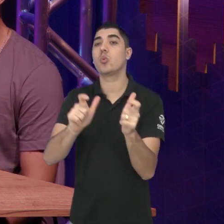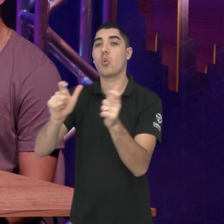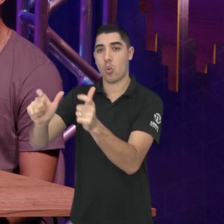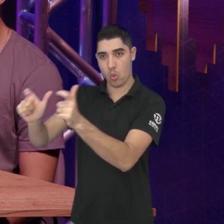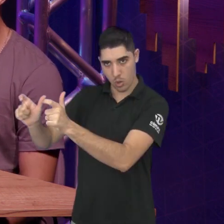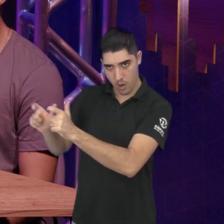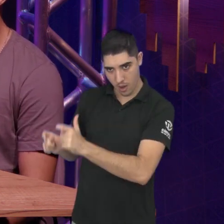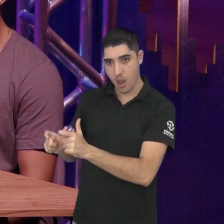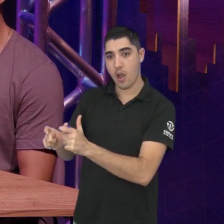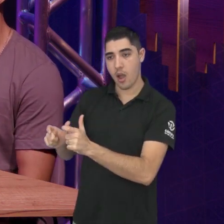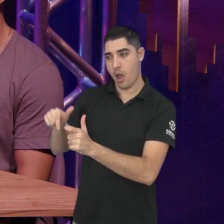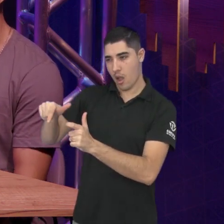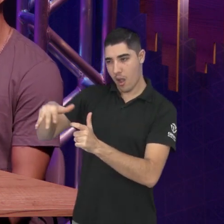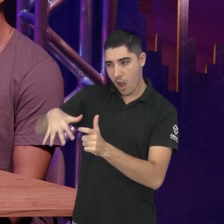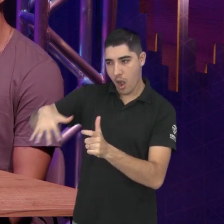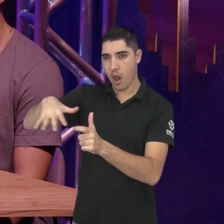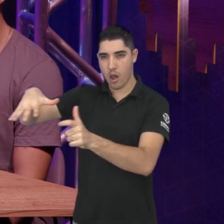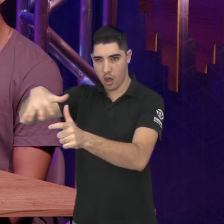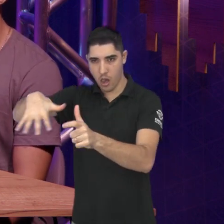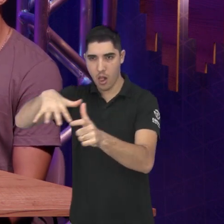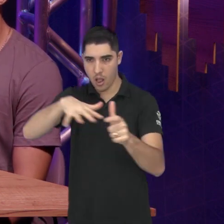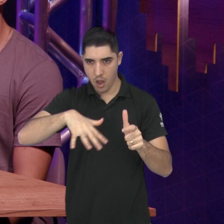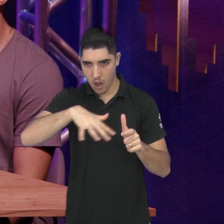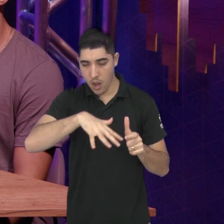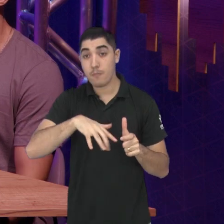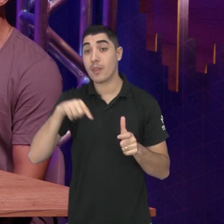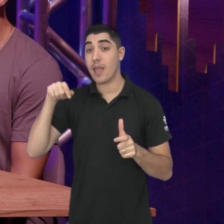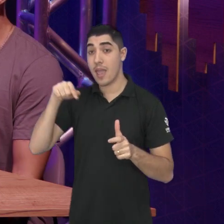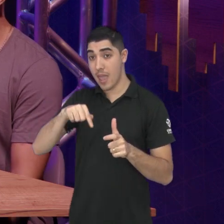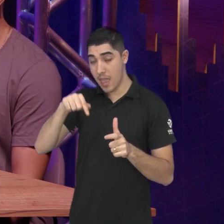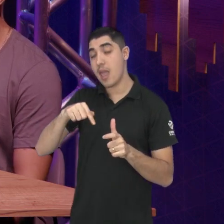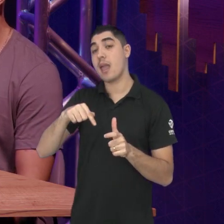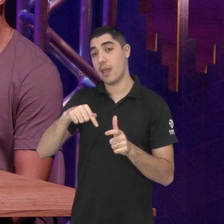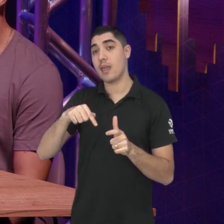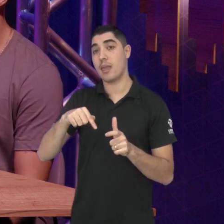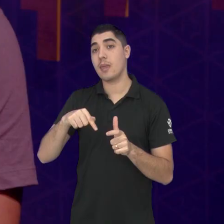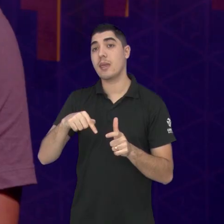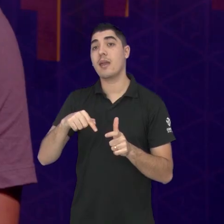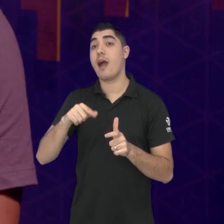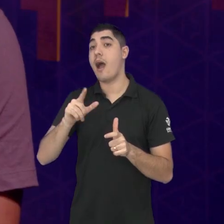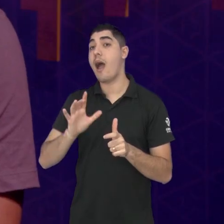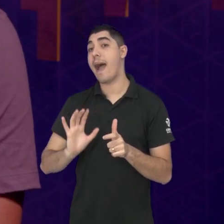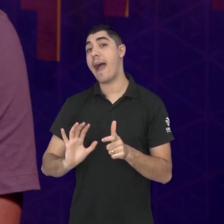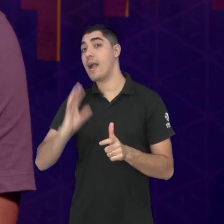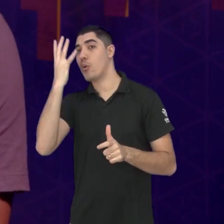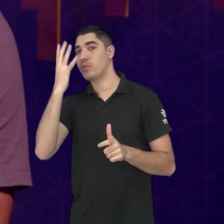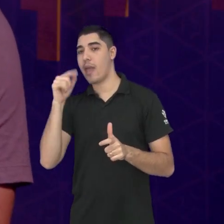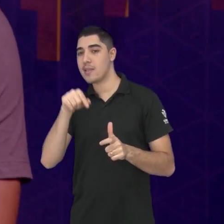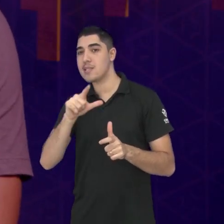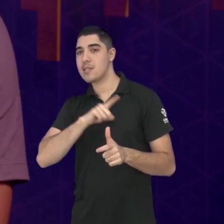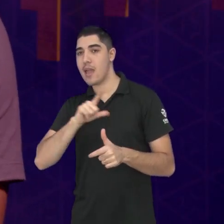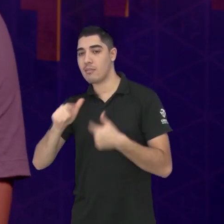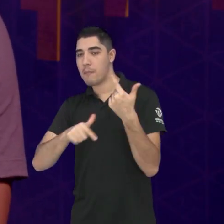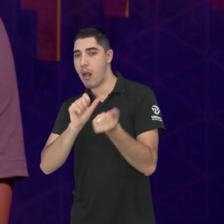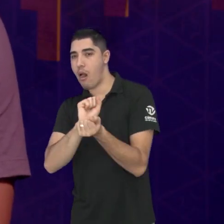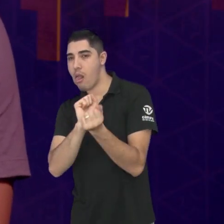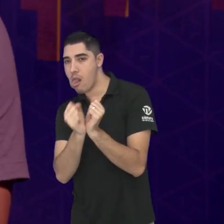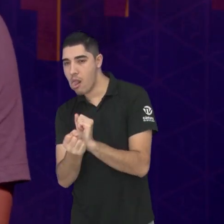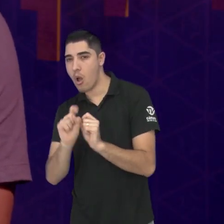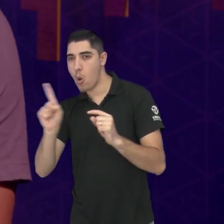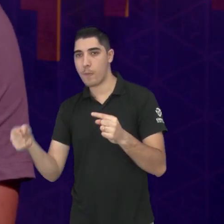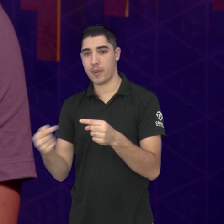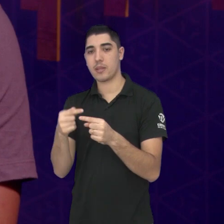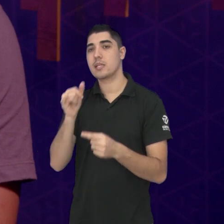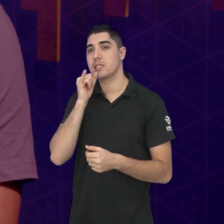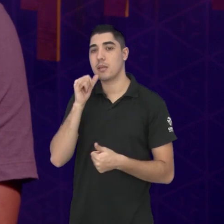são, tem mais, é mais comum ter situação de trabalho análogo à escravidão, né? Então a gente